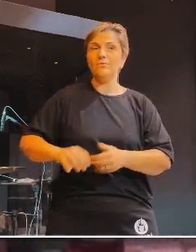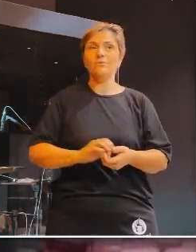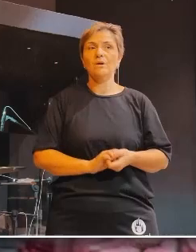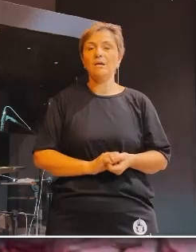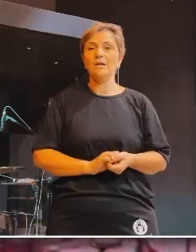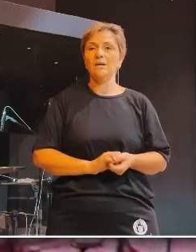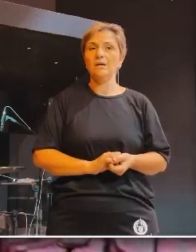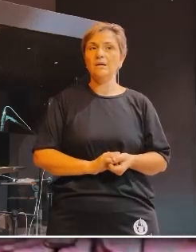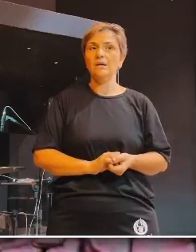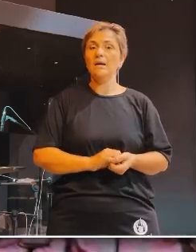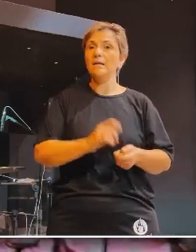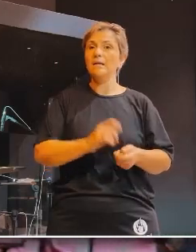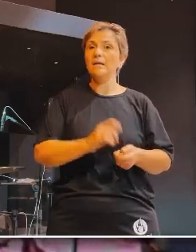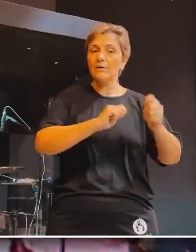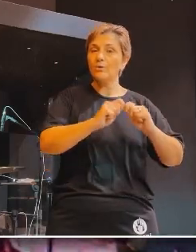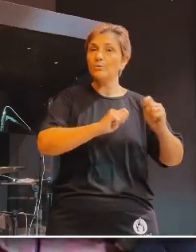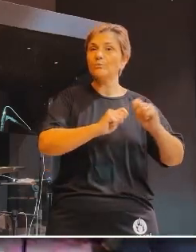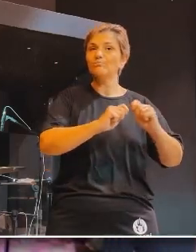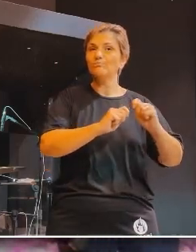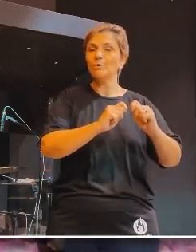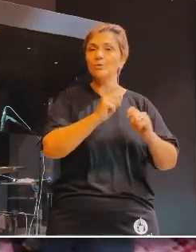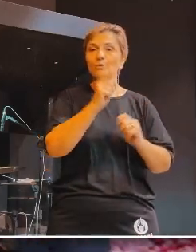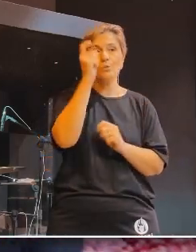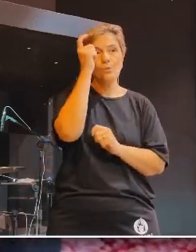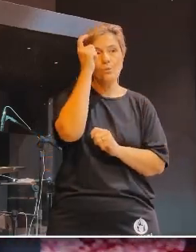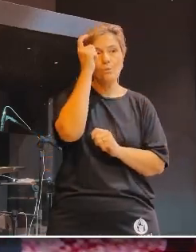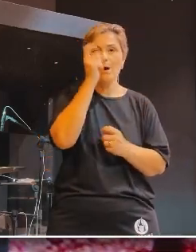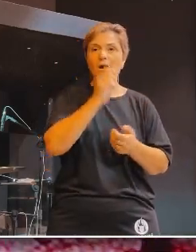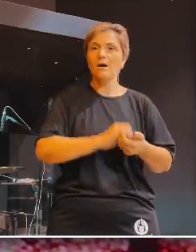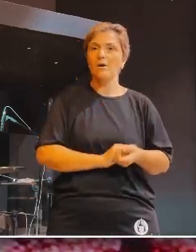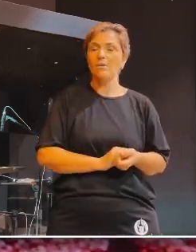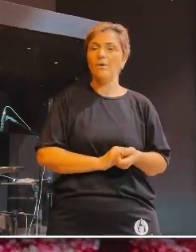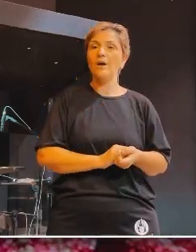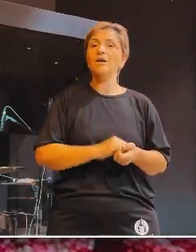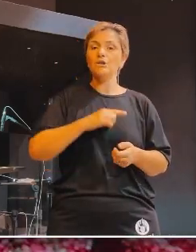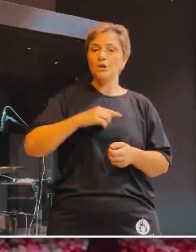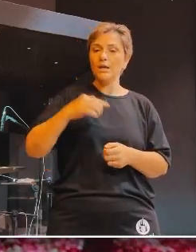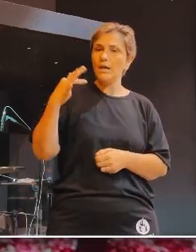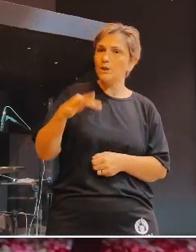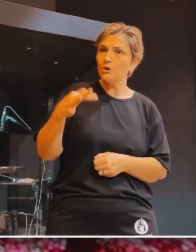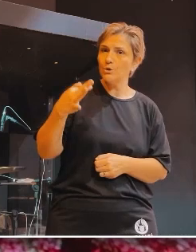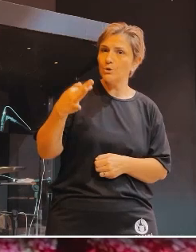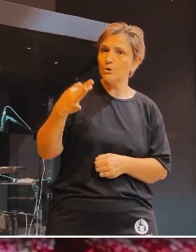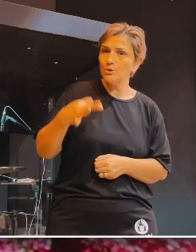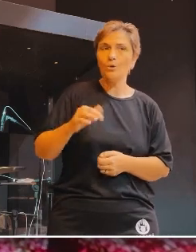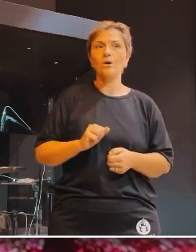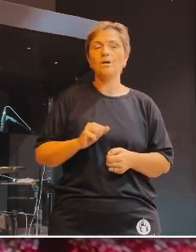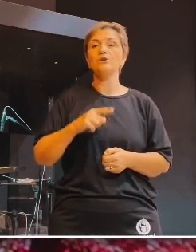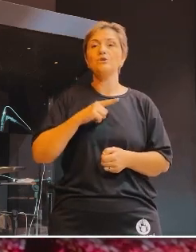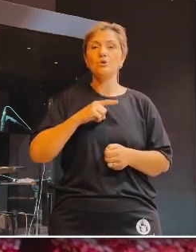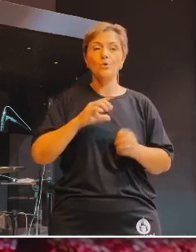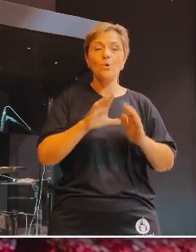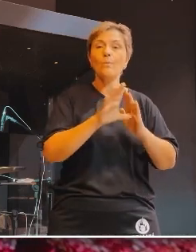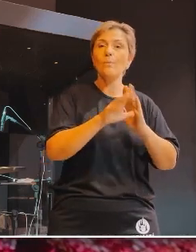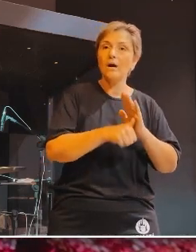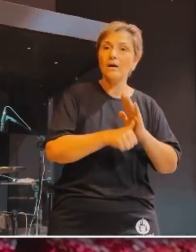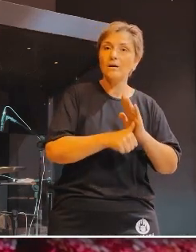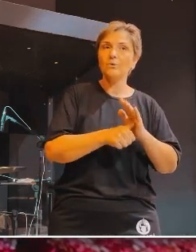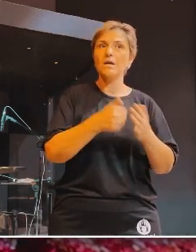domínio do maligno, vivendo dores, vivendo roubo,